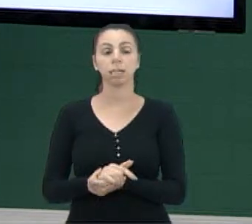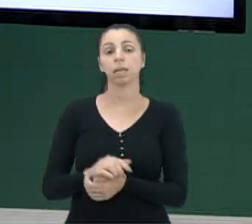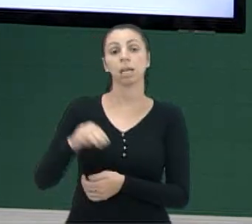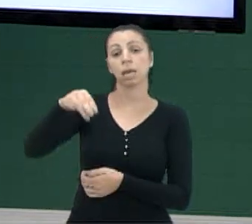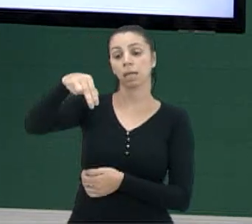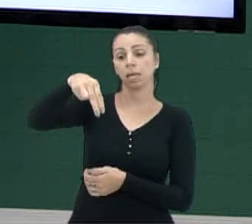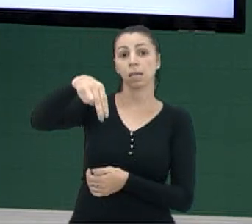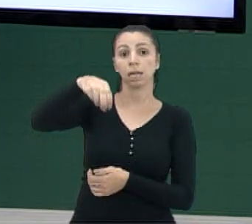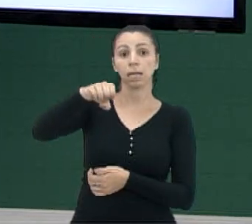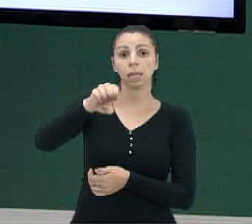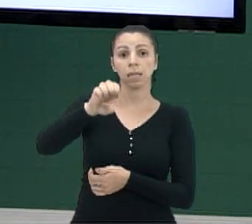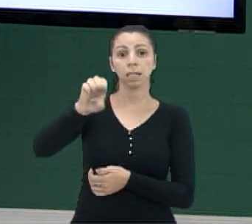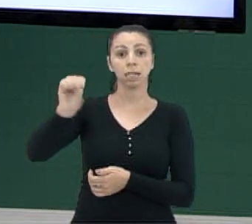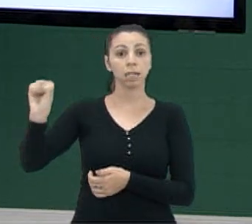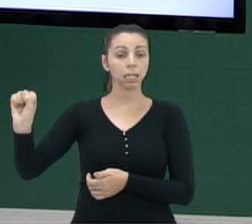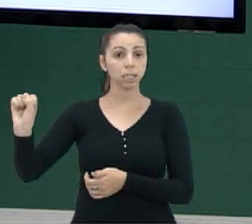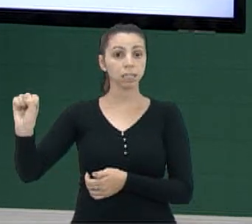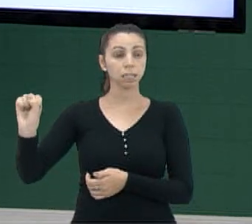neste, não é verdade?